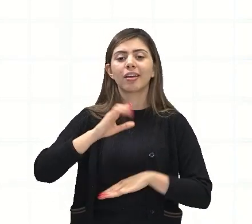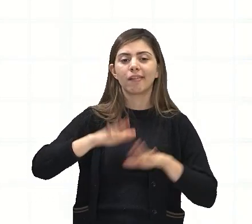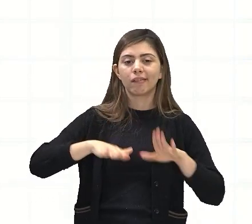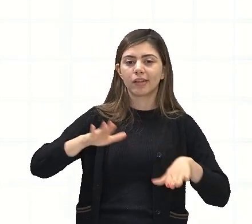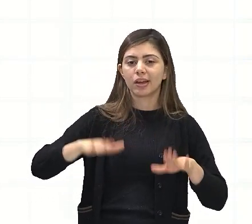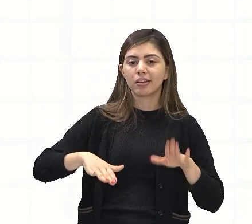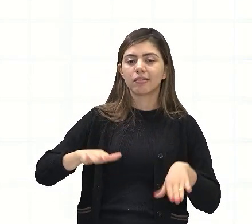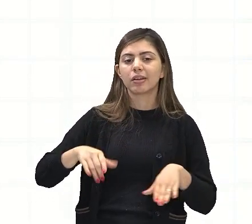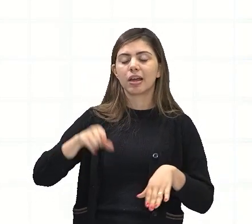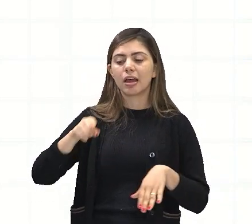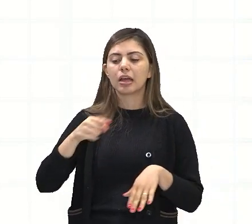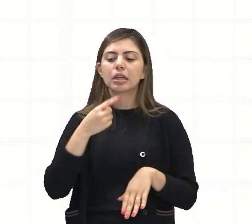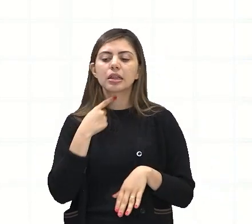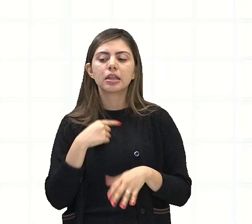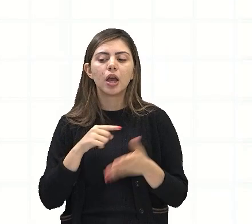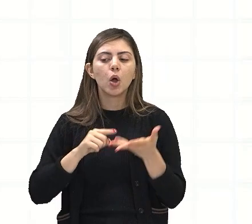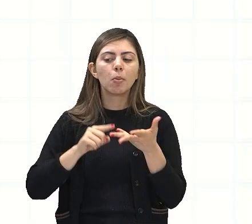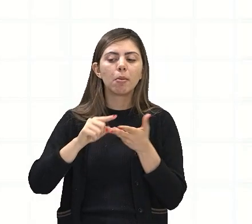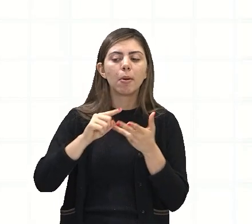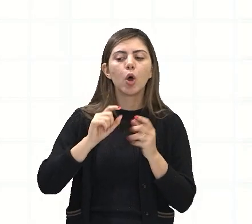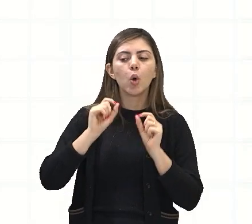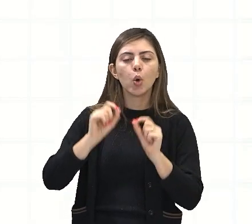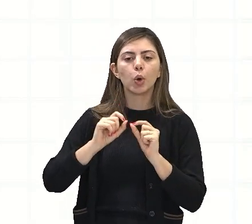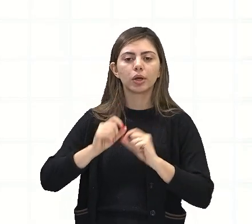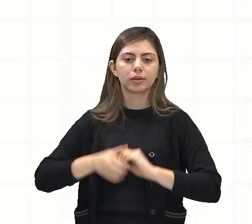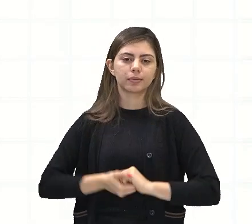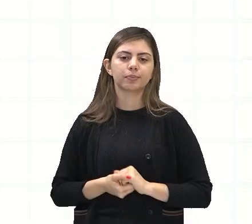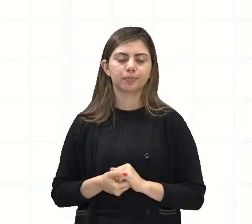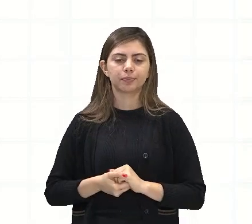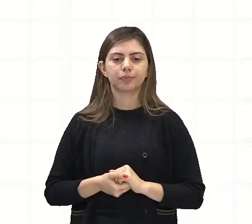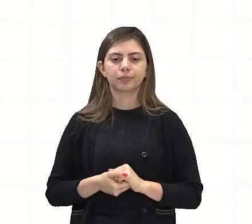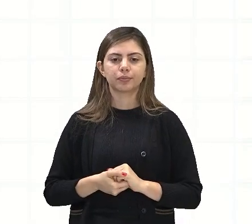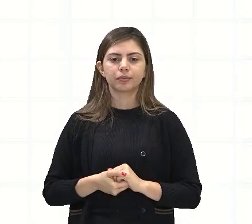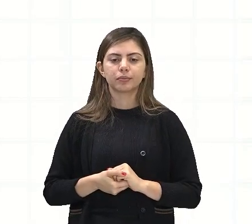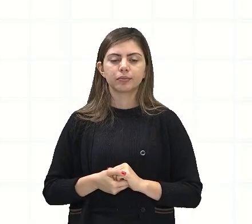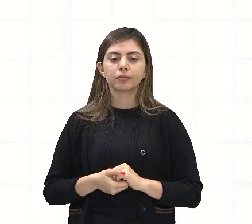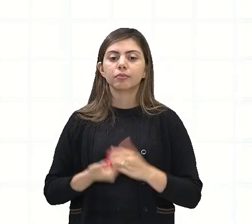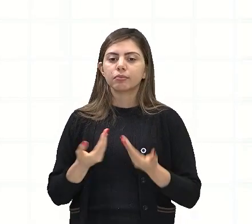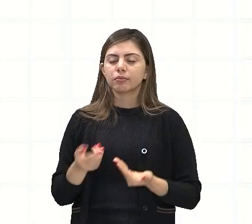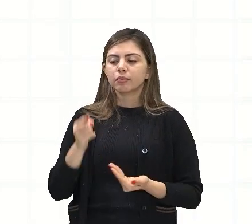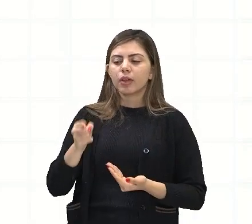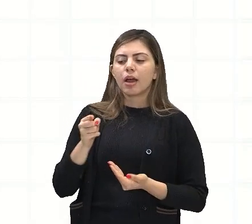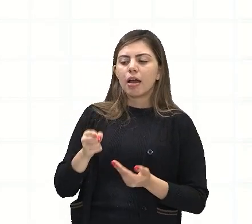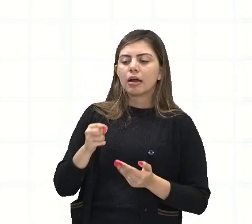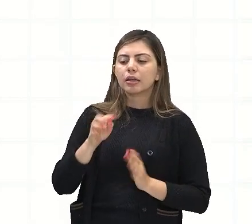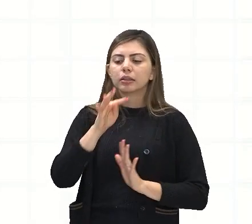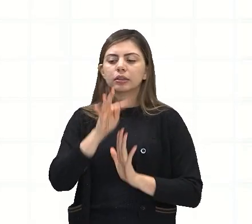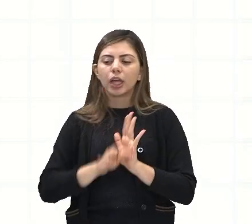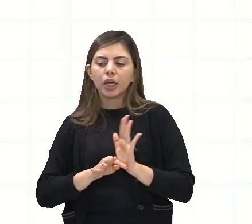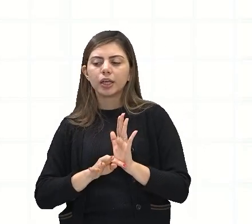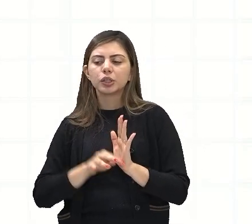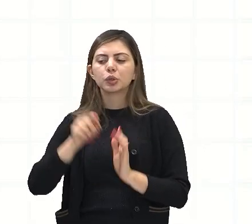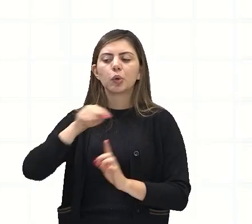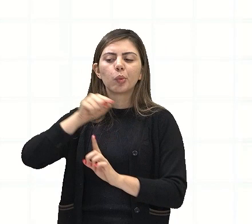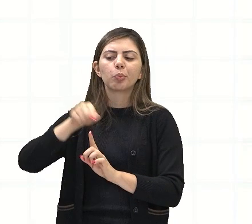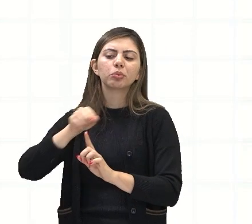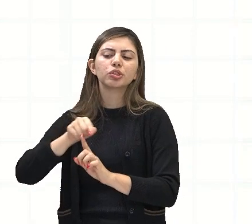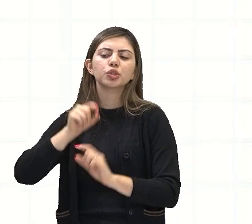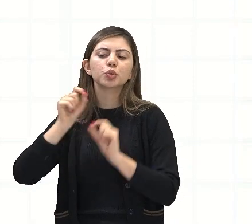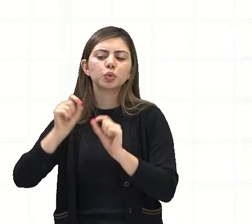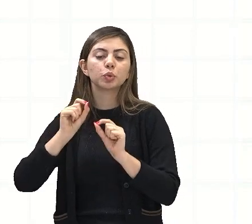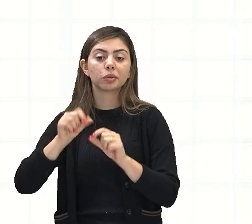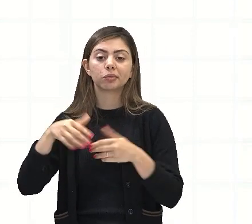a intenção. Qual é a minha intenção ao fazer aquela comunicação? Então, de acordo com